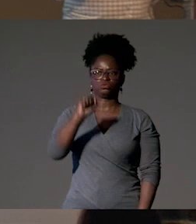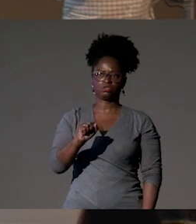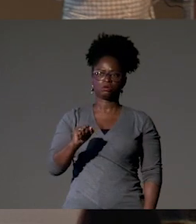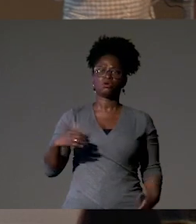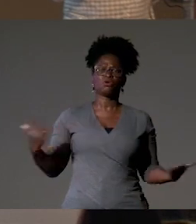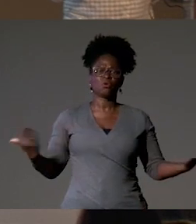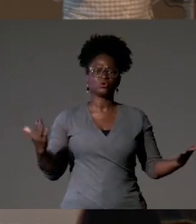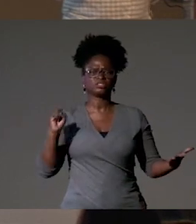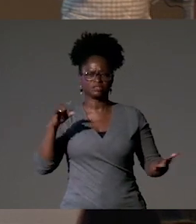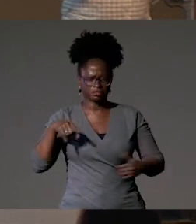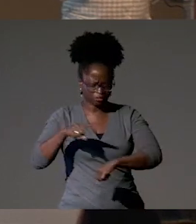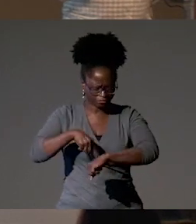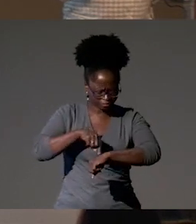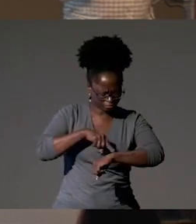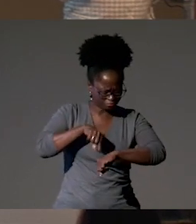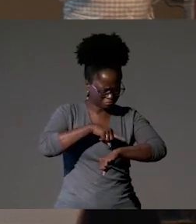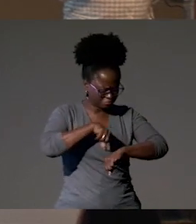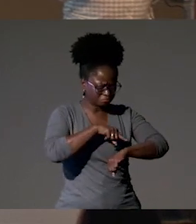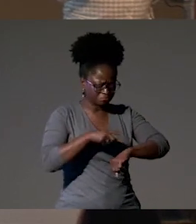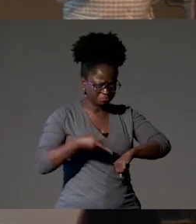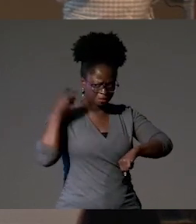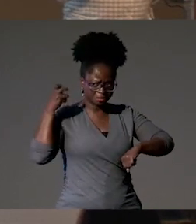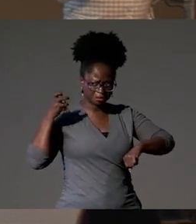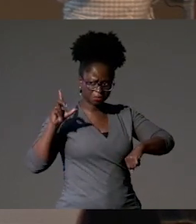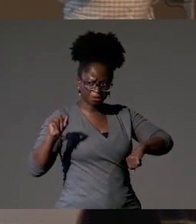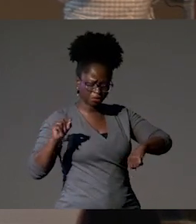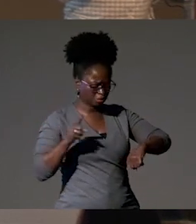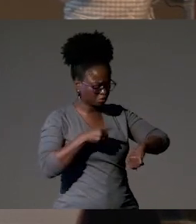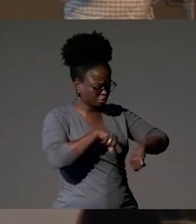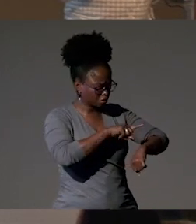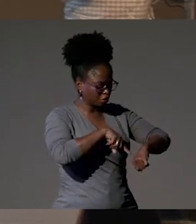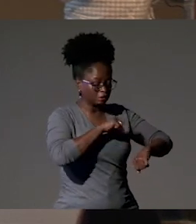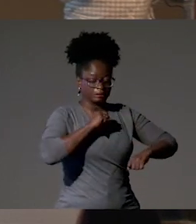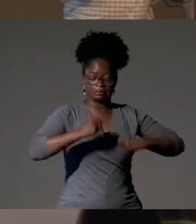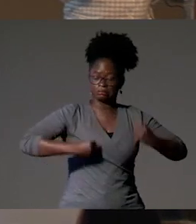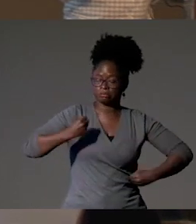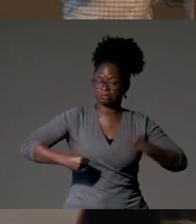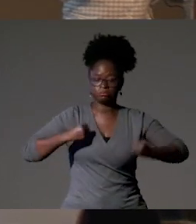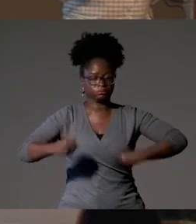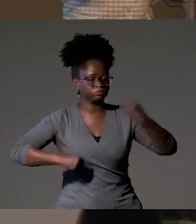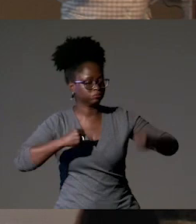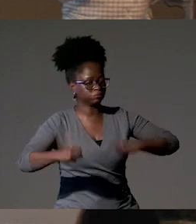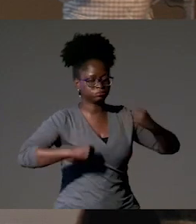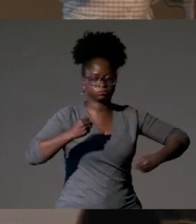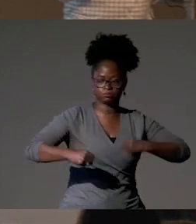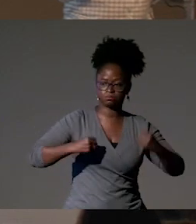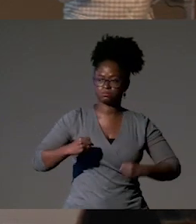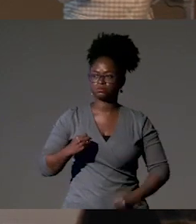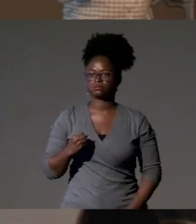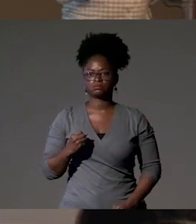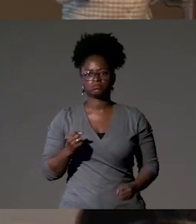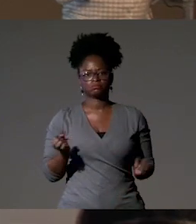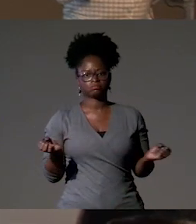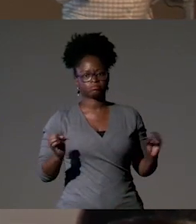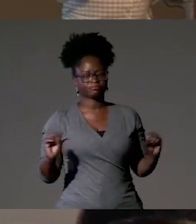Hoje, quem tem um relógio ou uma pulseira deve ver que, num dia que você está muito atarefado, a gente corre risco de não caminhar nenhum.